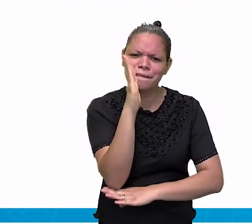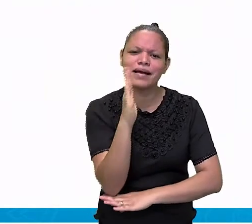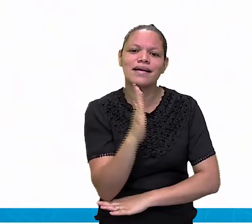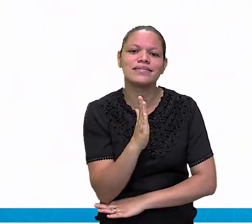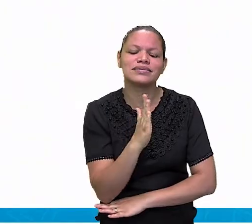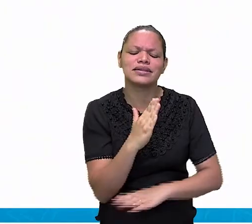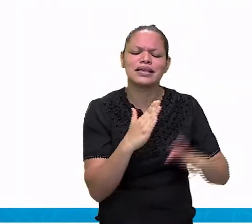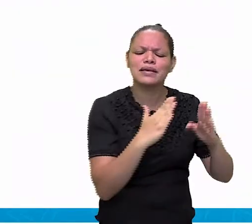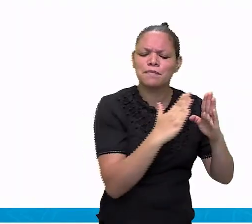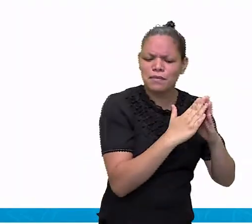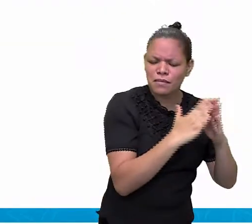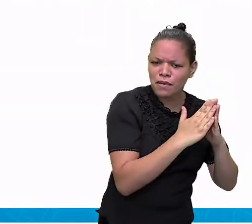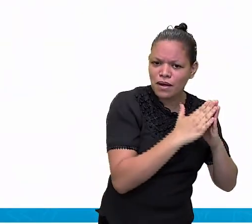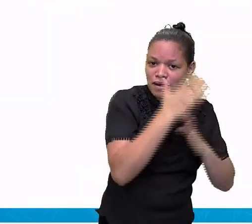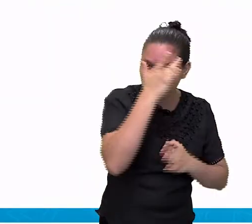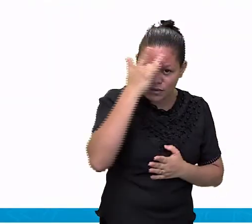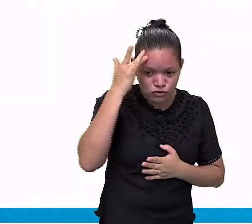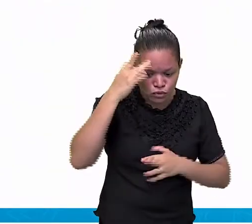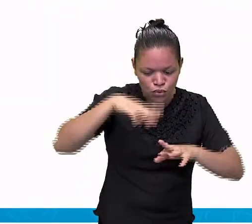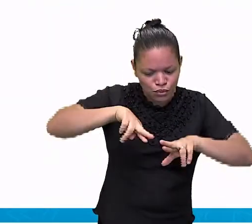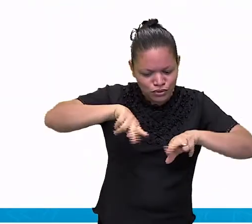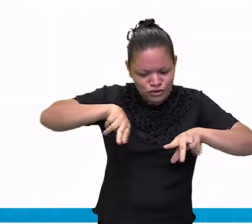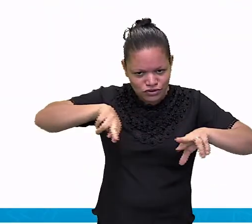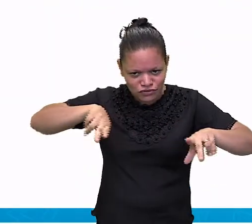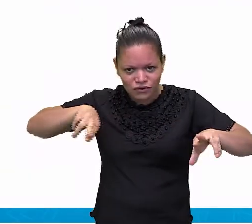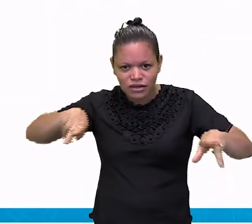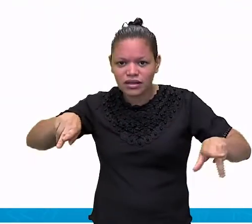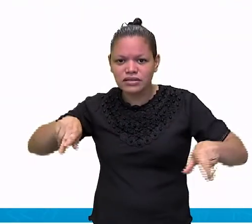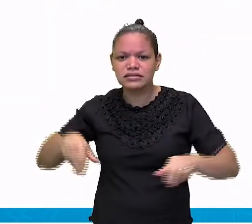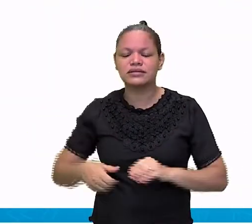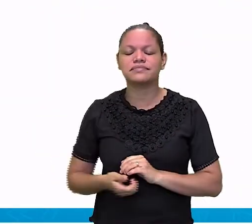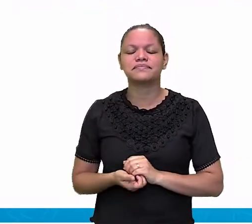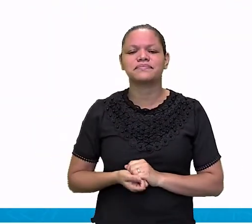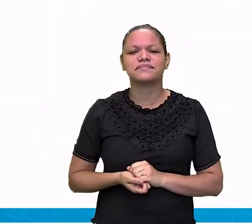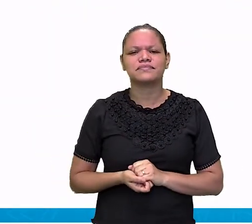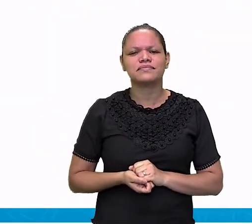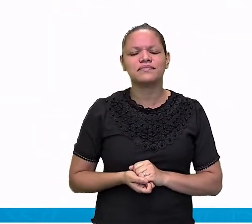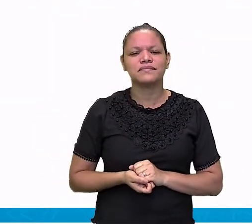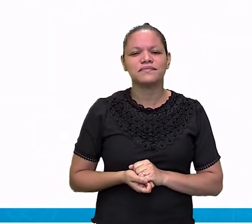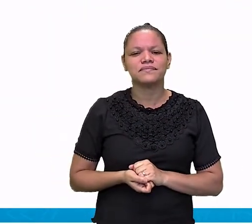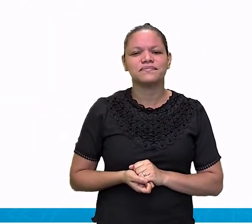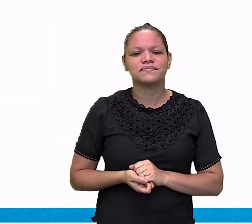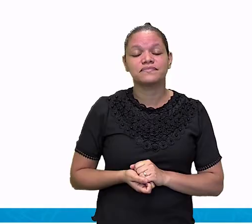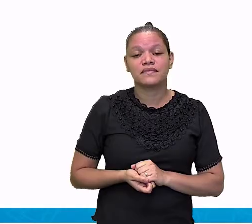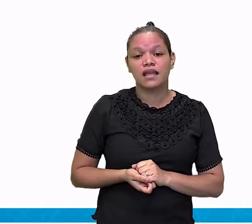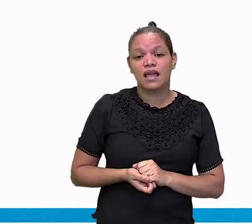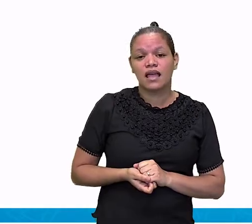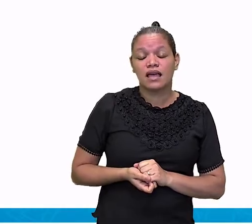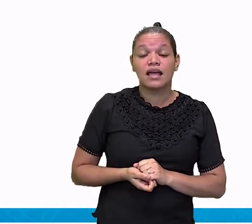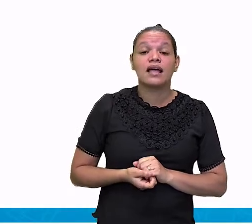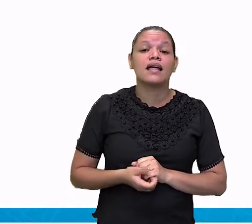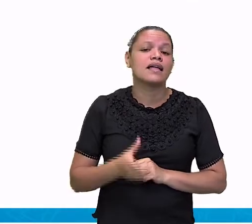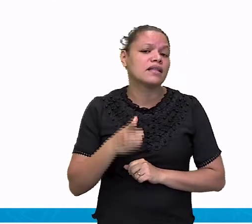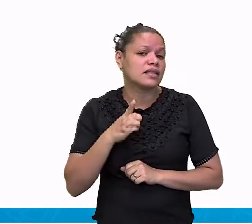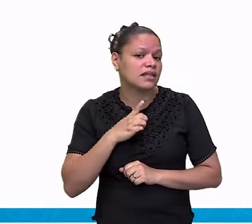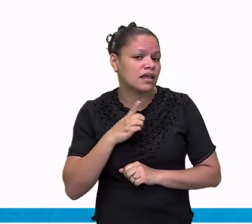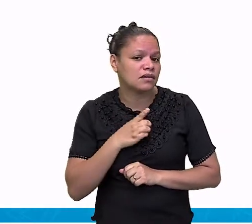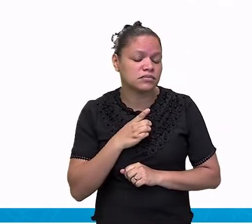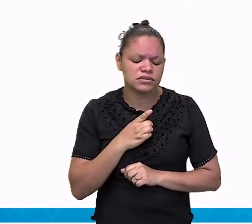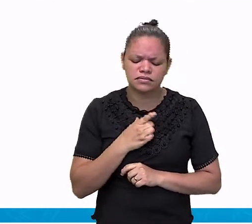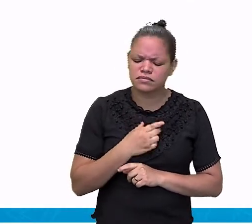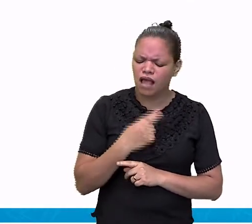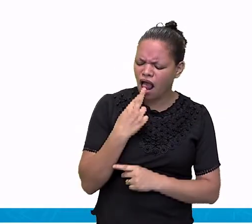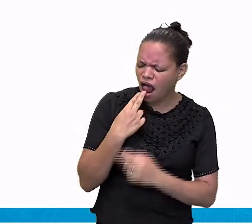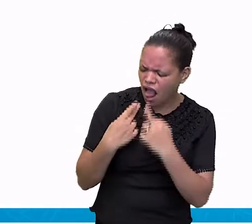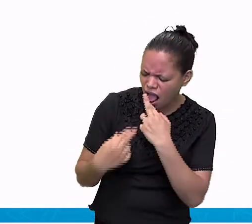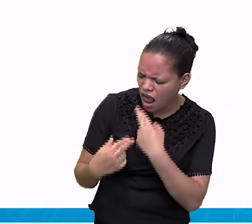povos. Então, dentro dessa gama de diversidades, nós temos o quê? A linguagem. Em determinados